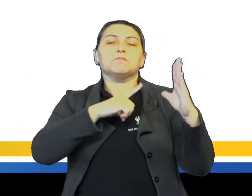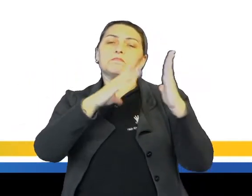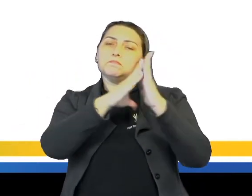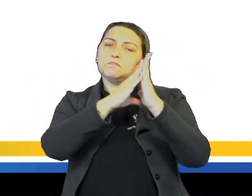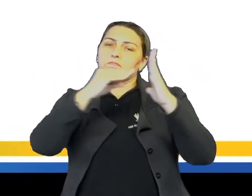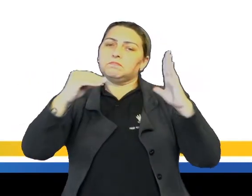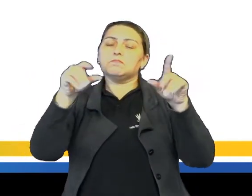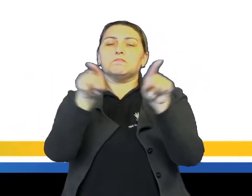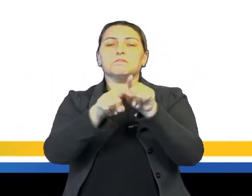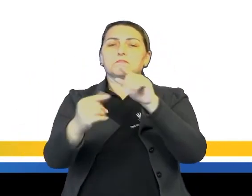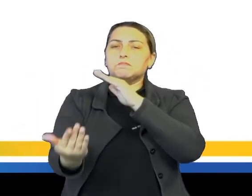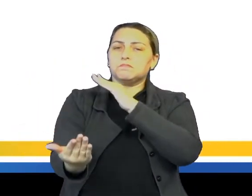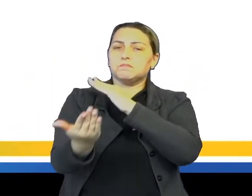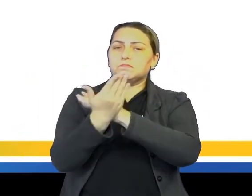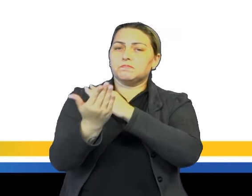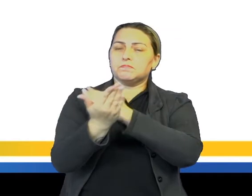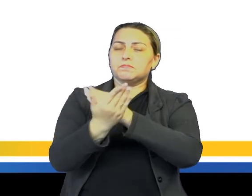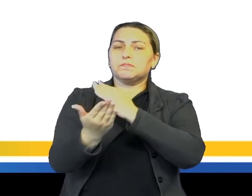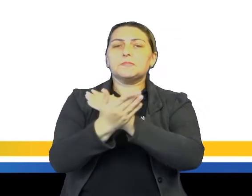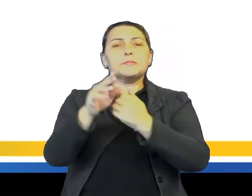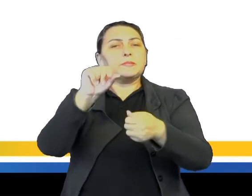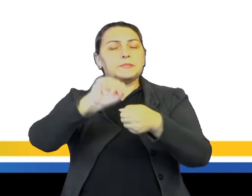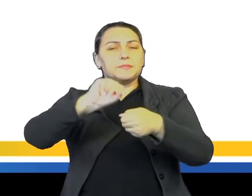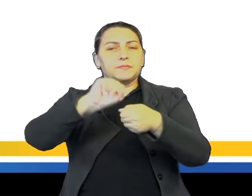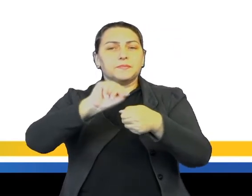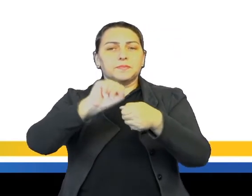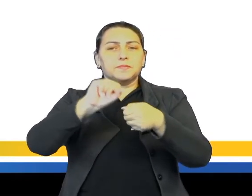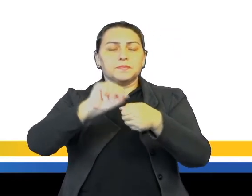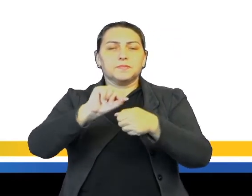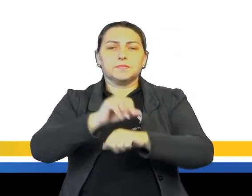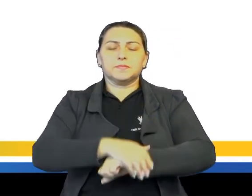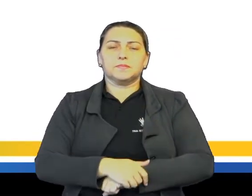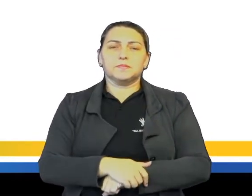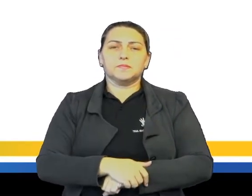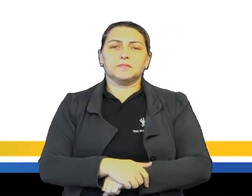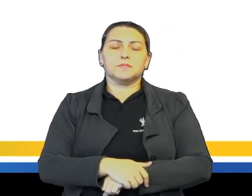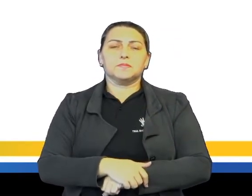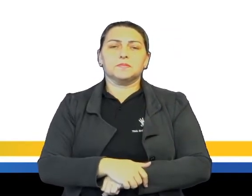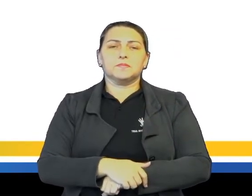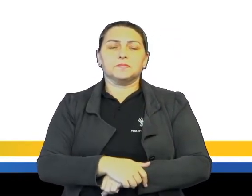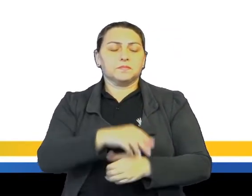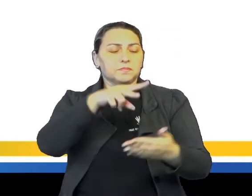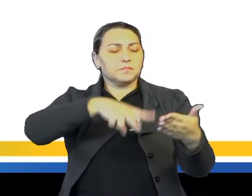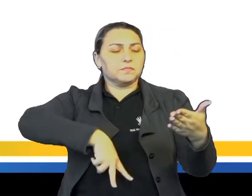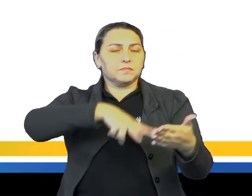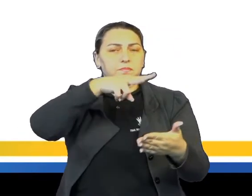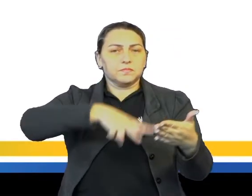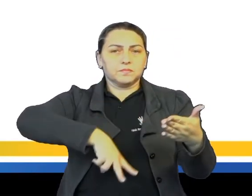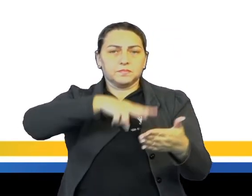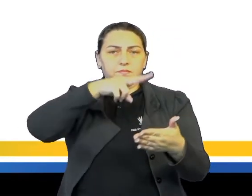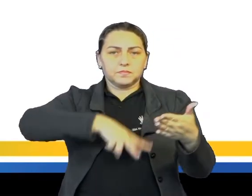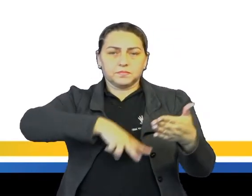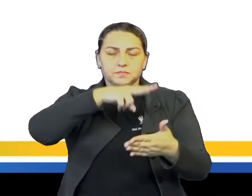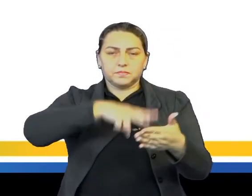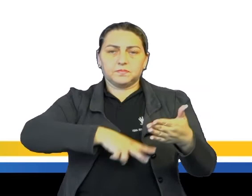símbolos que nos ajudam a fazer uma espécie de leitura